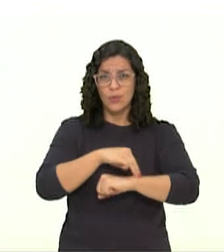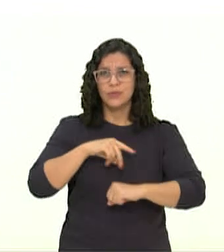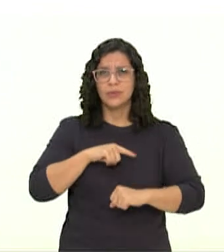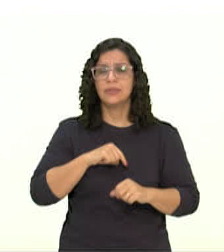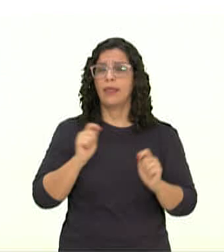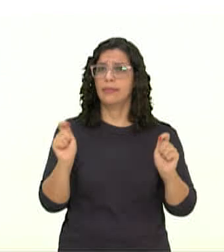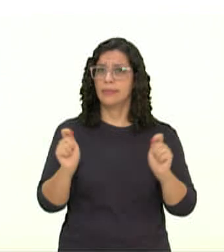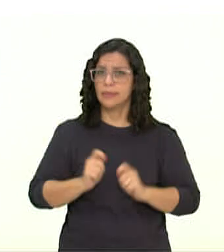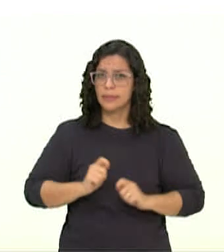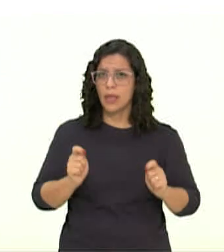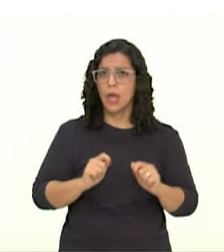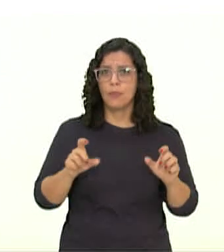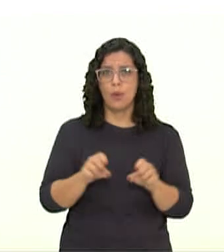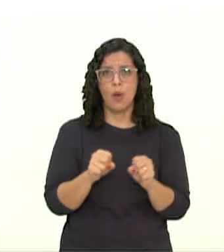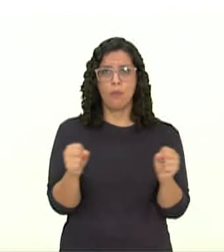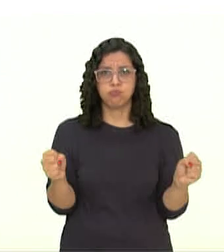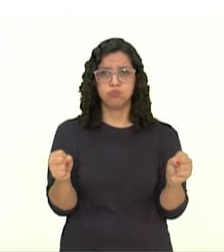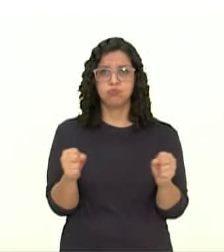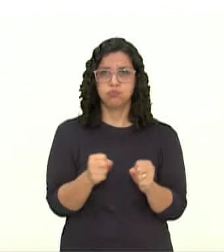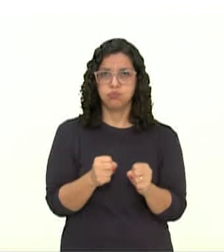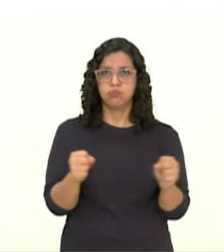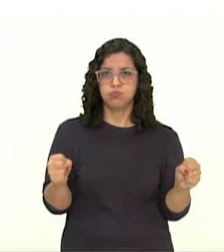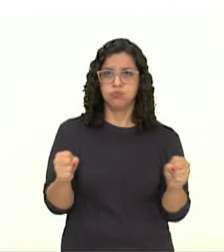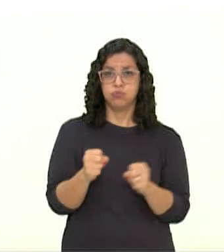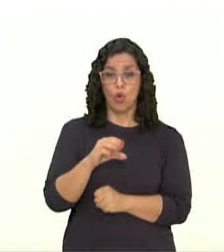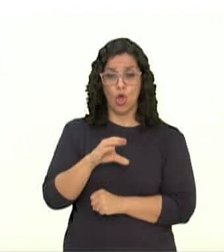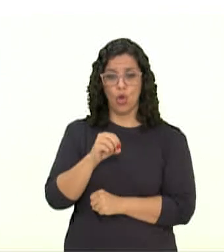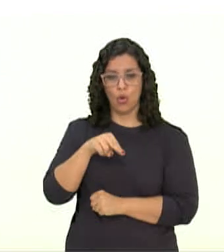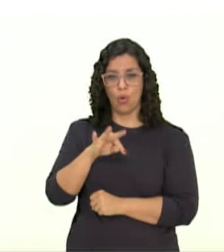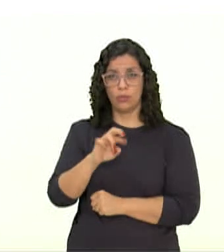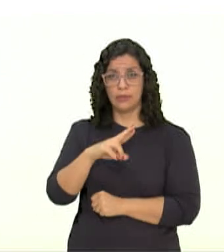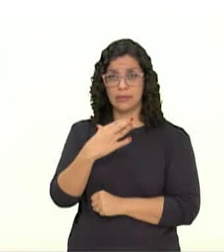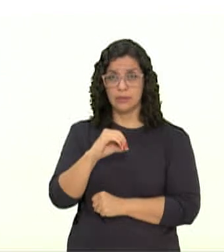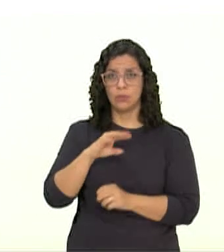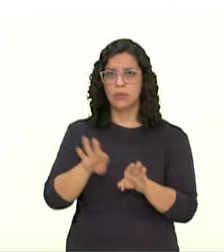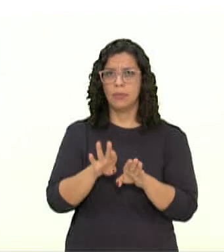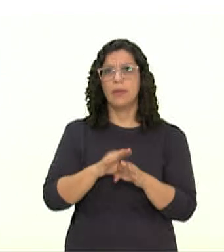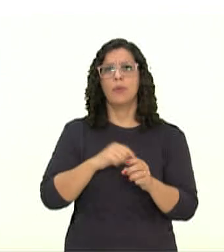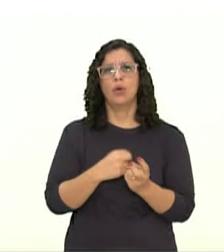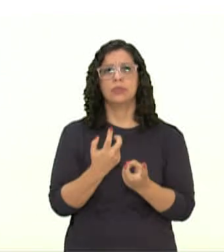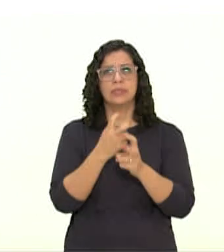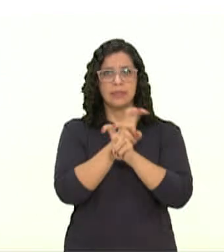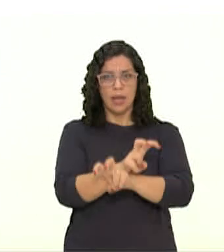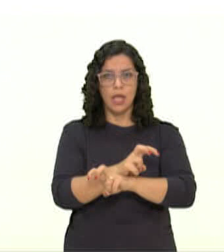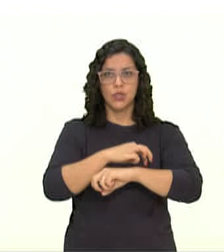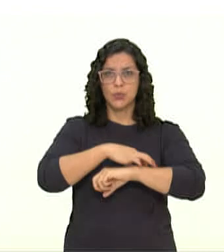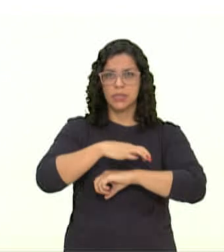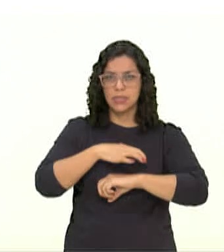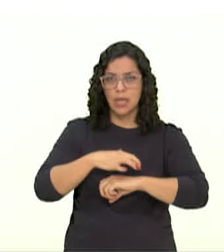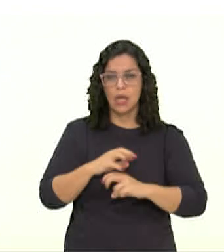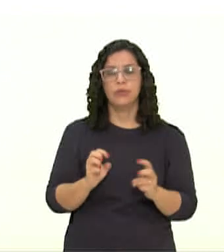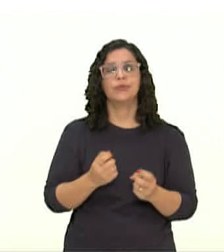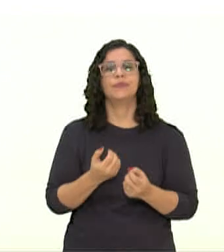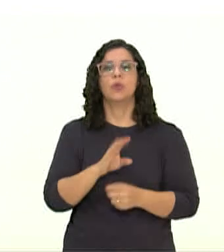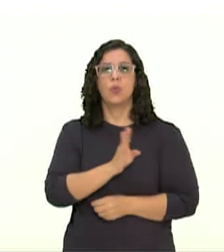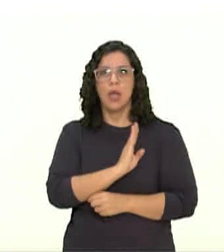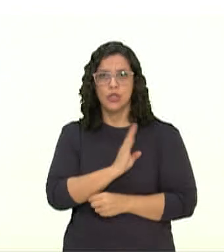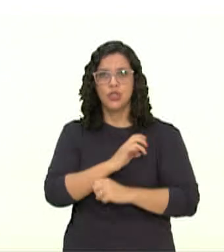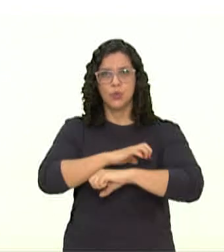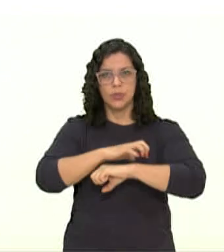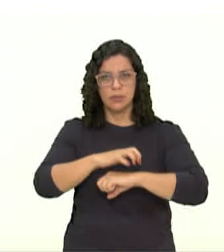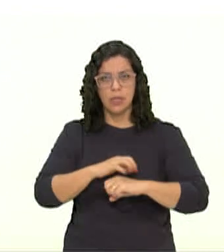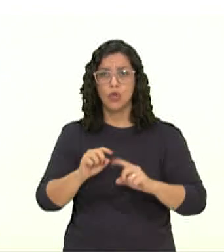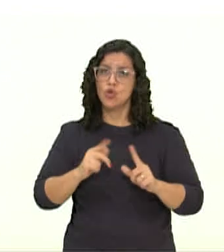com capacidade de contração. Ele pode ser classificado como estriado esquelético, estriado cardíaco